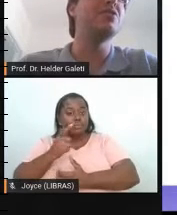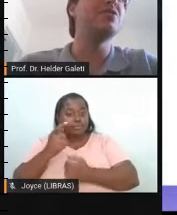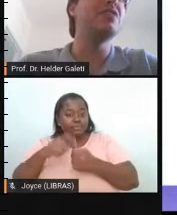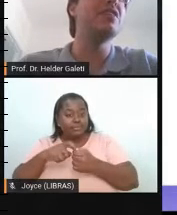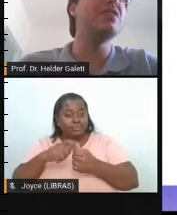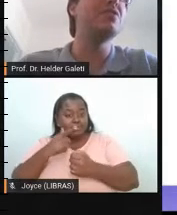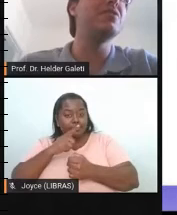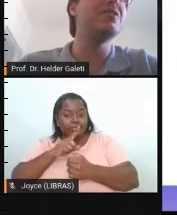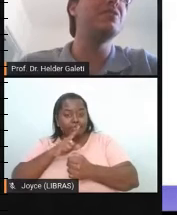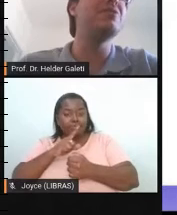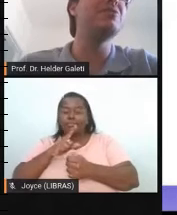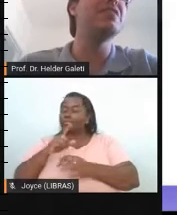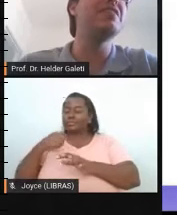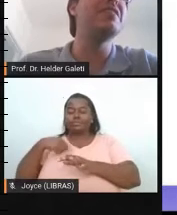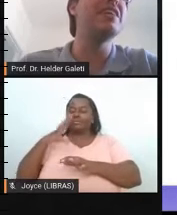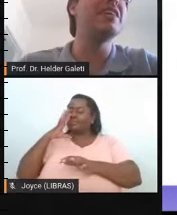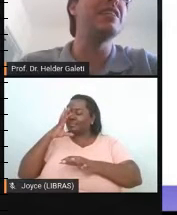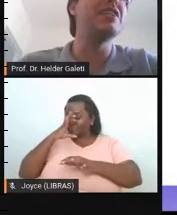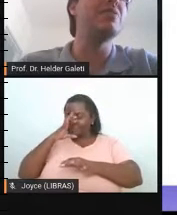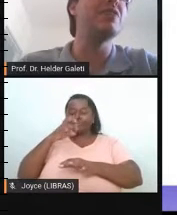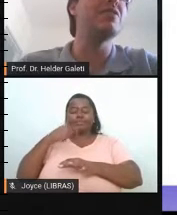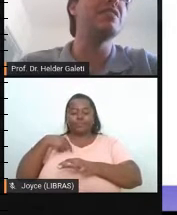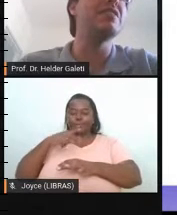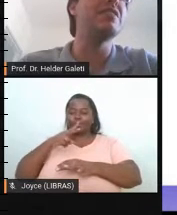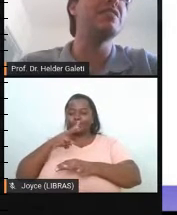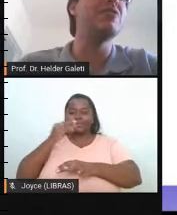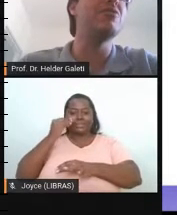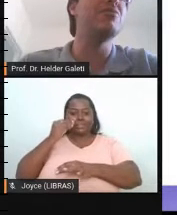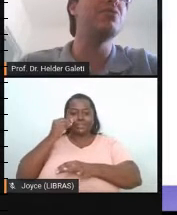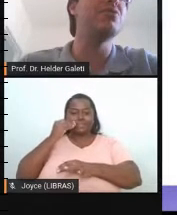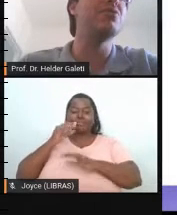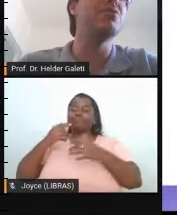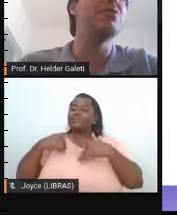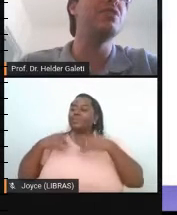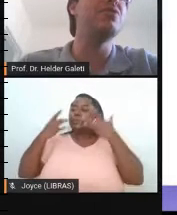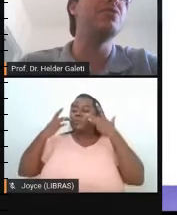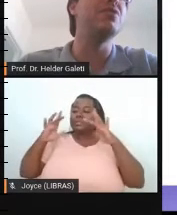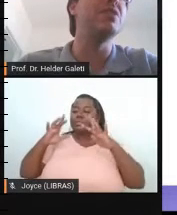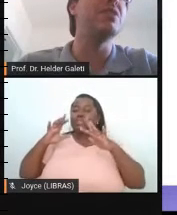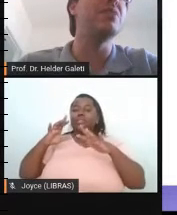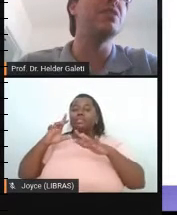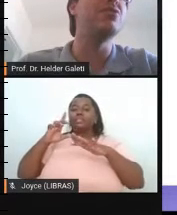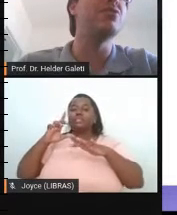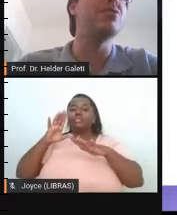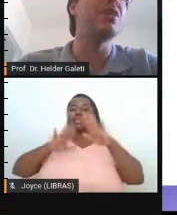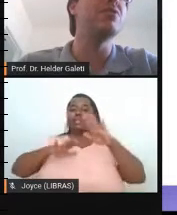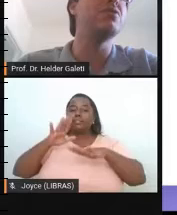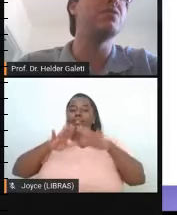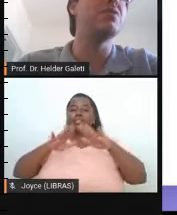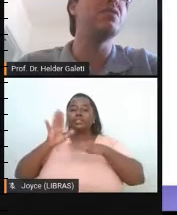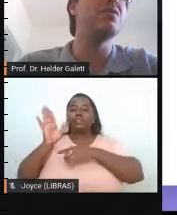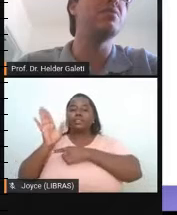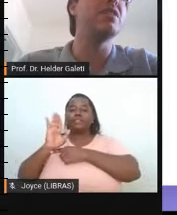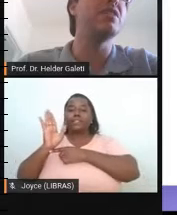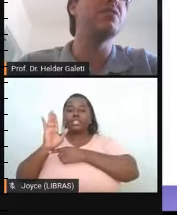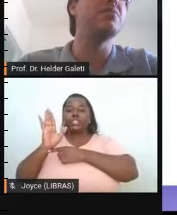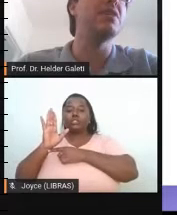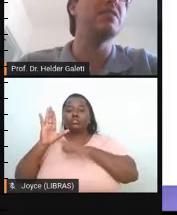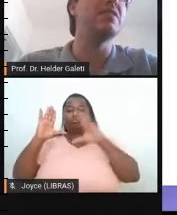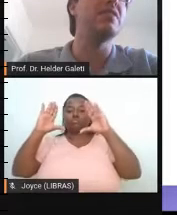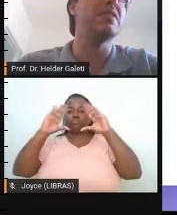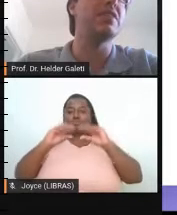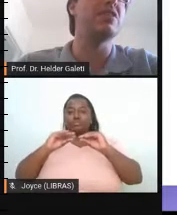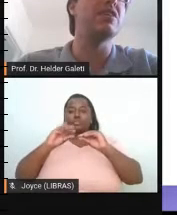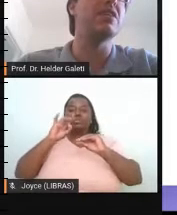Eu vou desistir. Não sei se é adequado, às vezes, interromper o seu vídeo e manter só o áudio enquanto você estiver